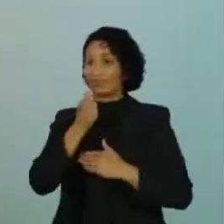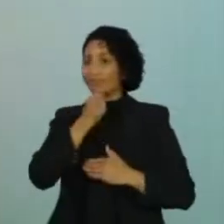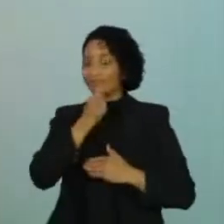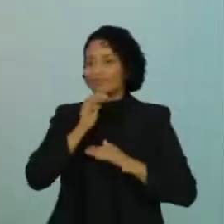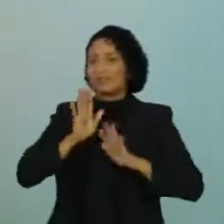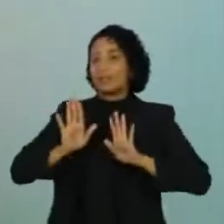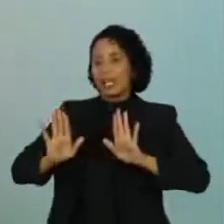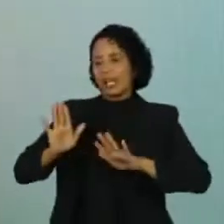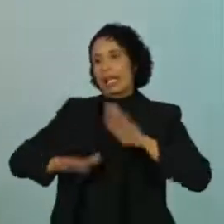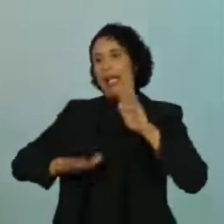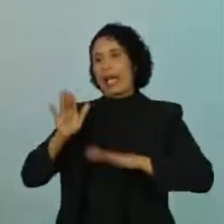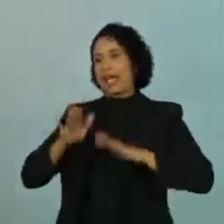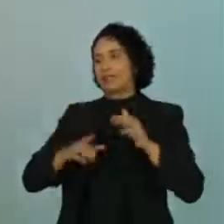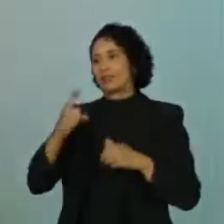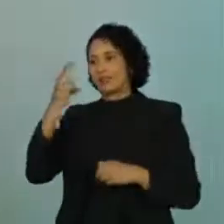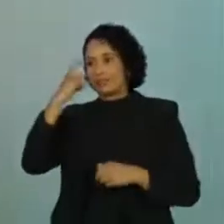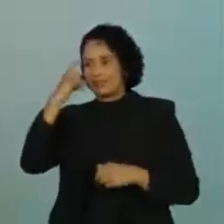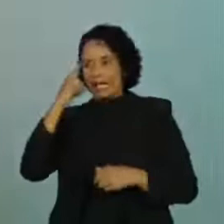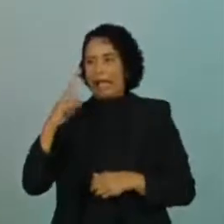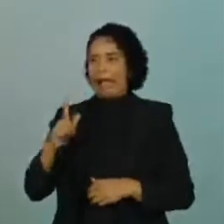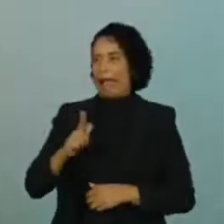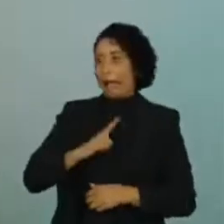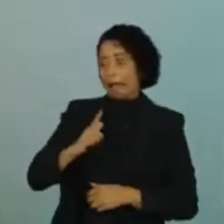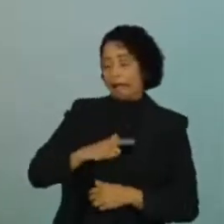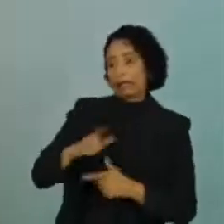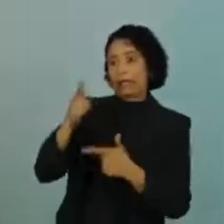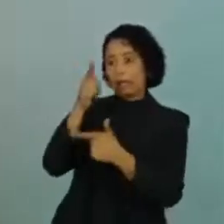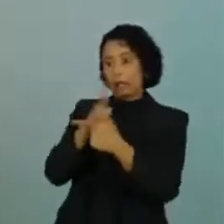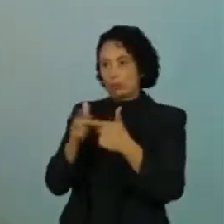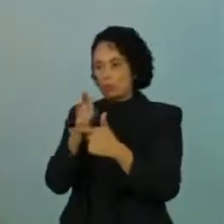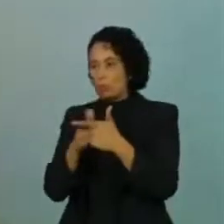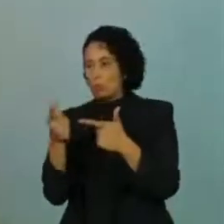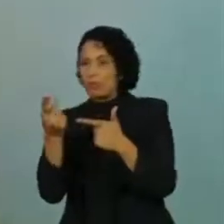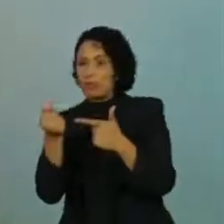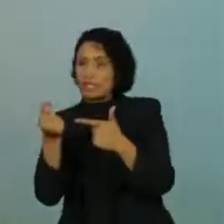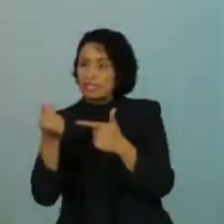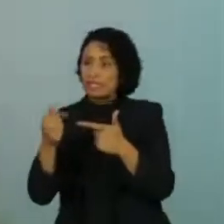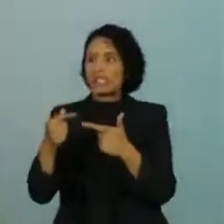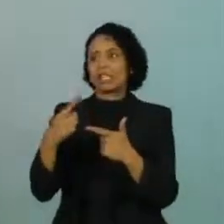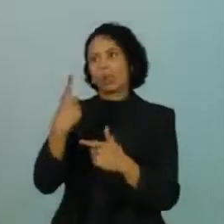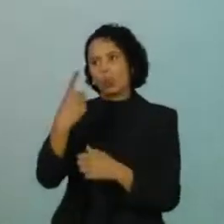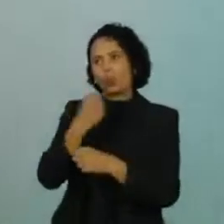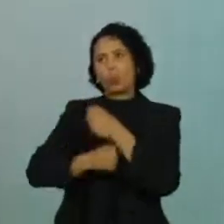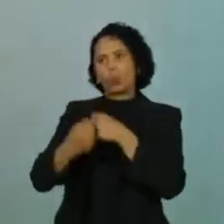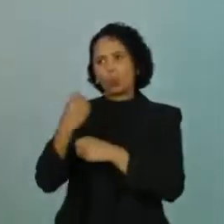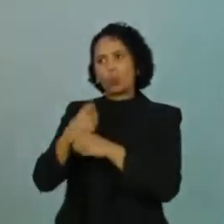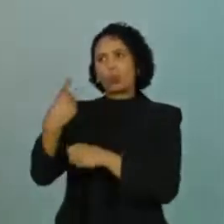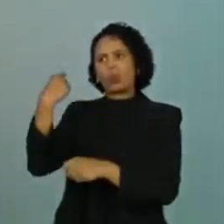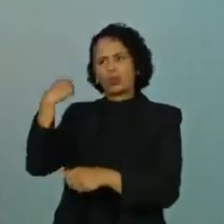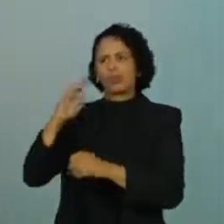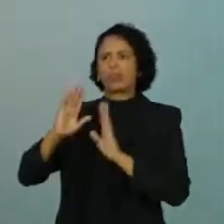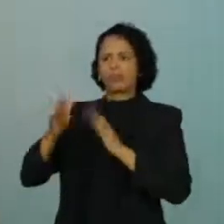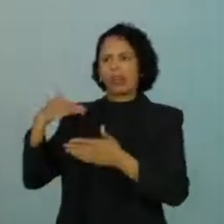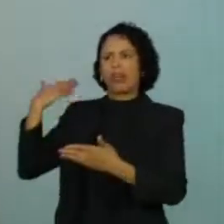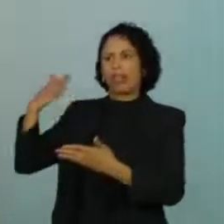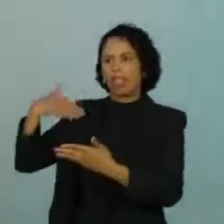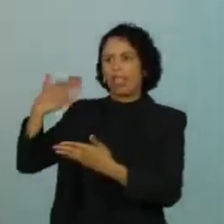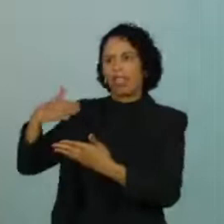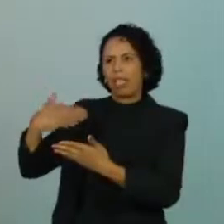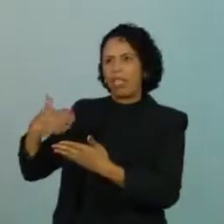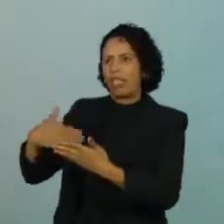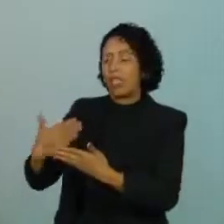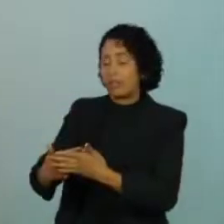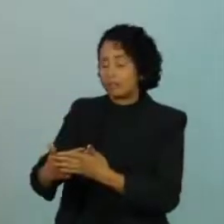surpreendidas com a crise, que já vai bater mais de um ano que a gente está nessa situação. Então é um momento, sim, que a gente deve